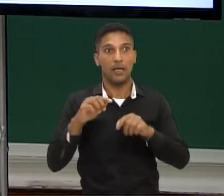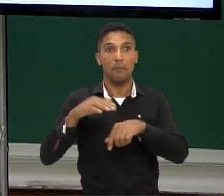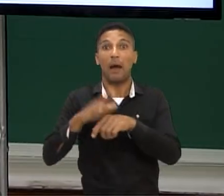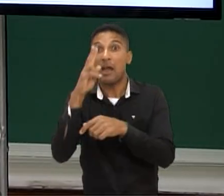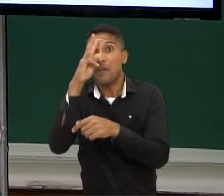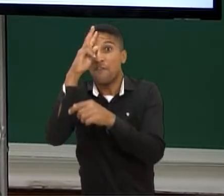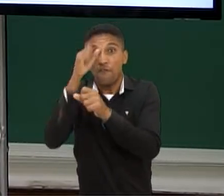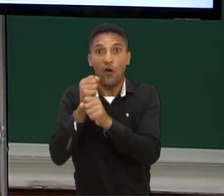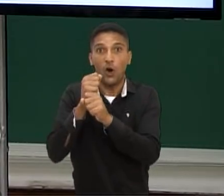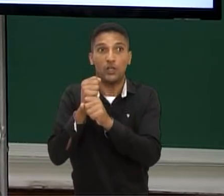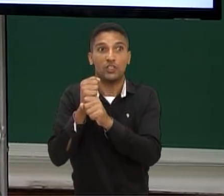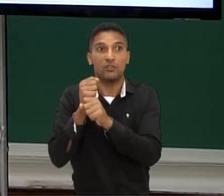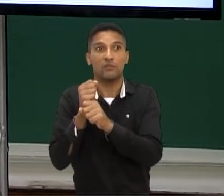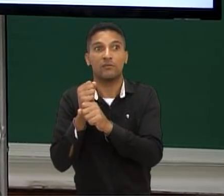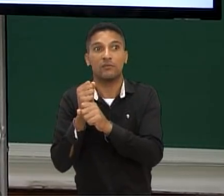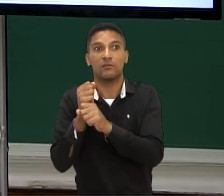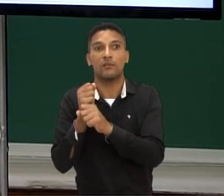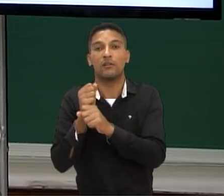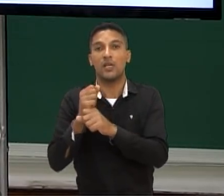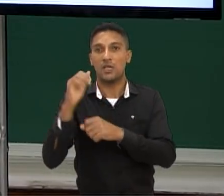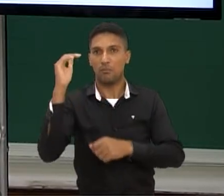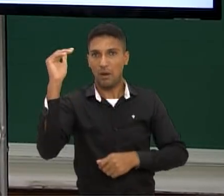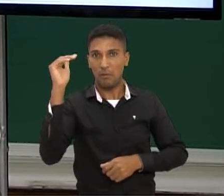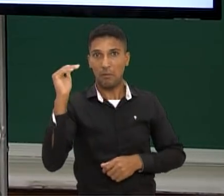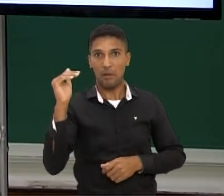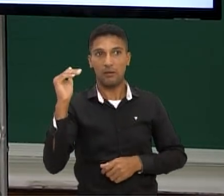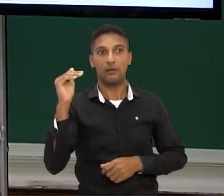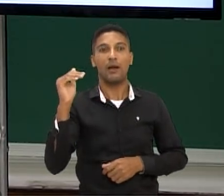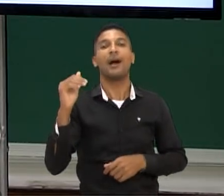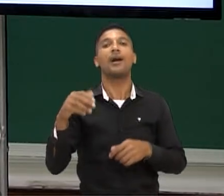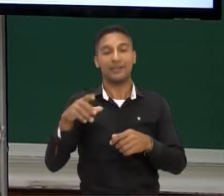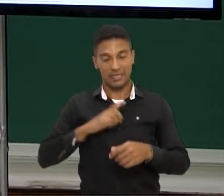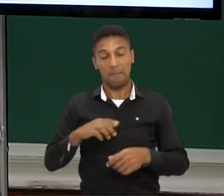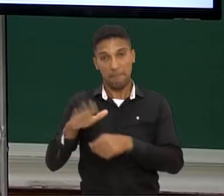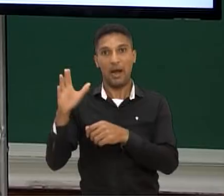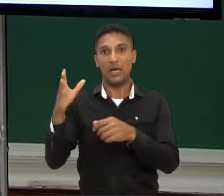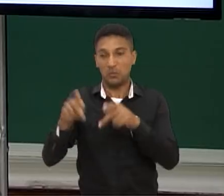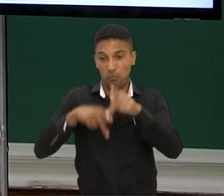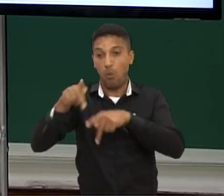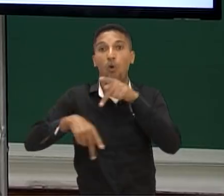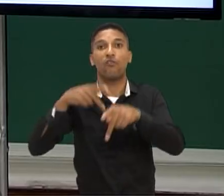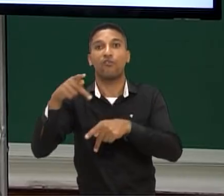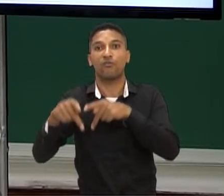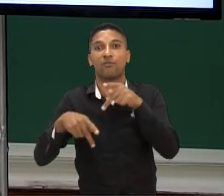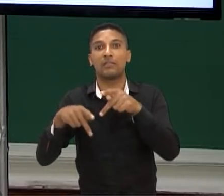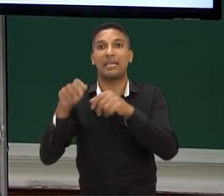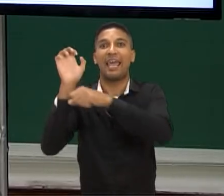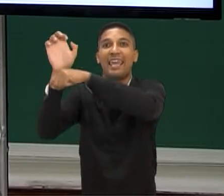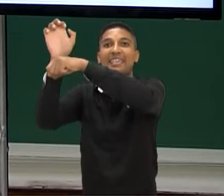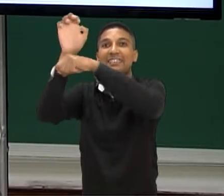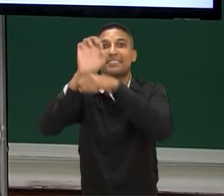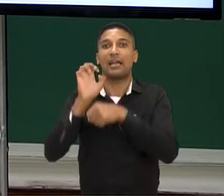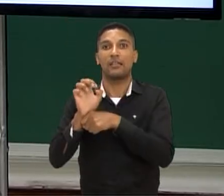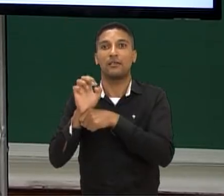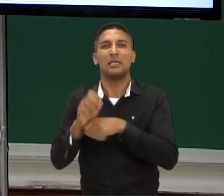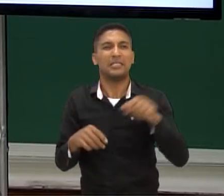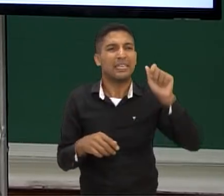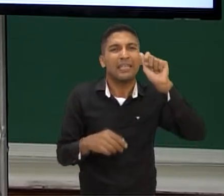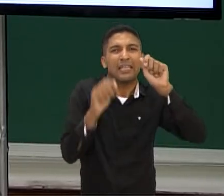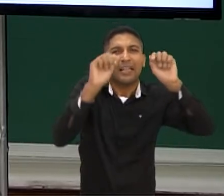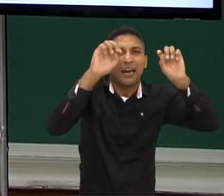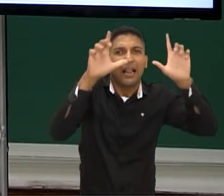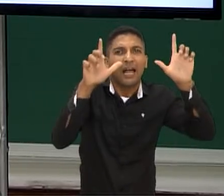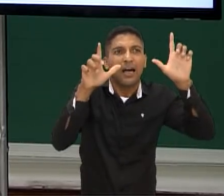concentração demográfica? Nas áreas mais escuras do mapa. Consequentemente, aonde está mais claro, é menor